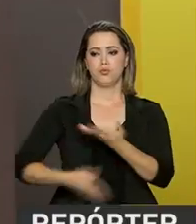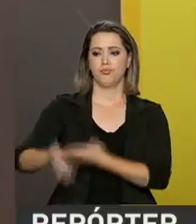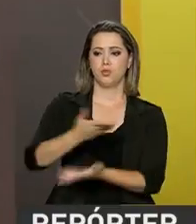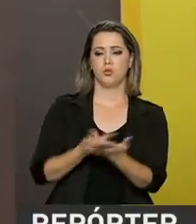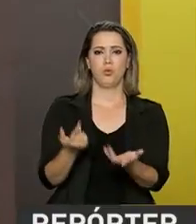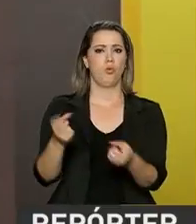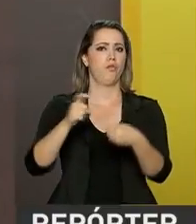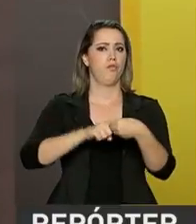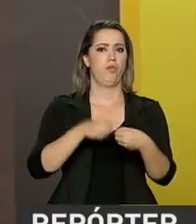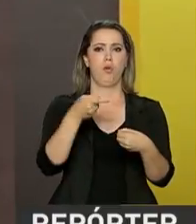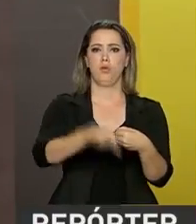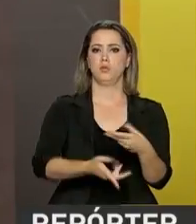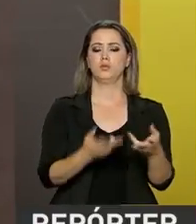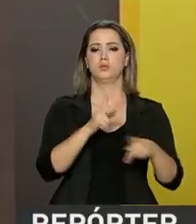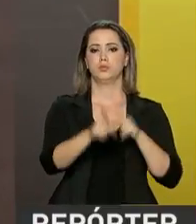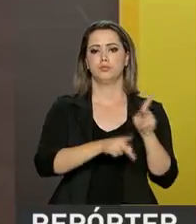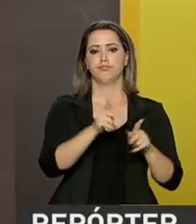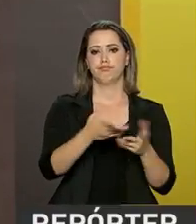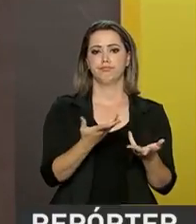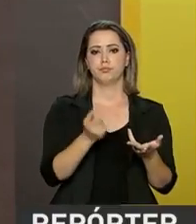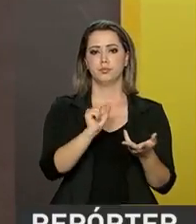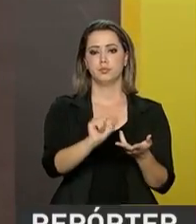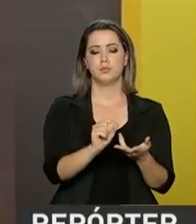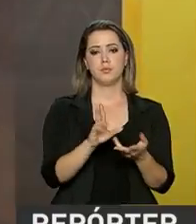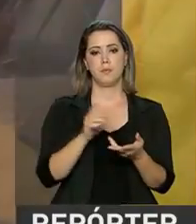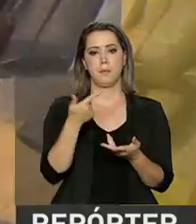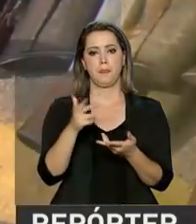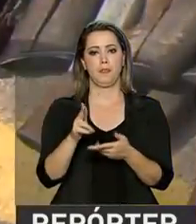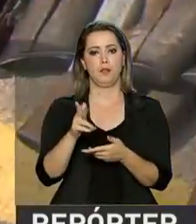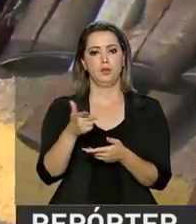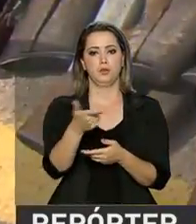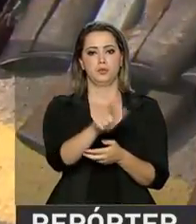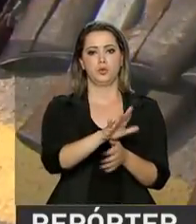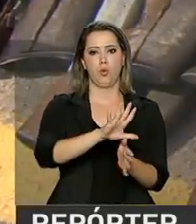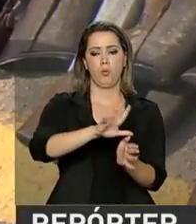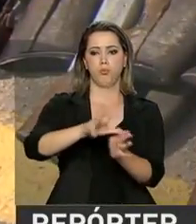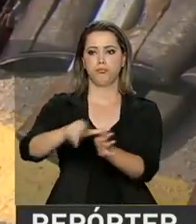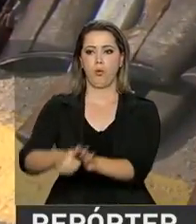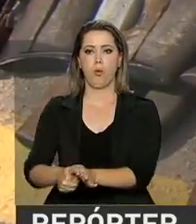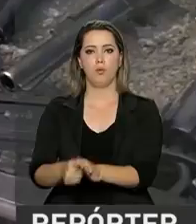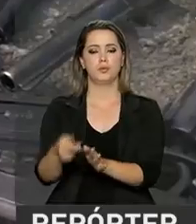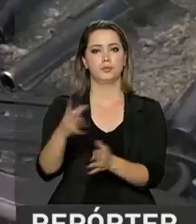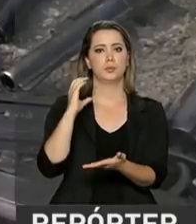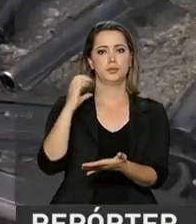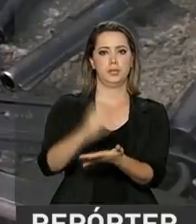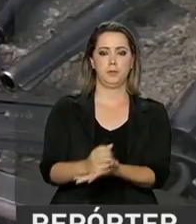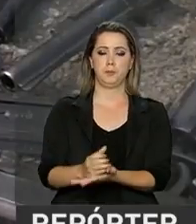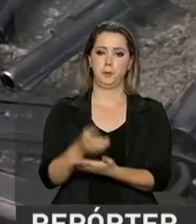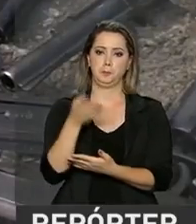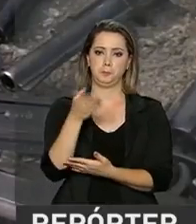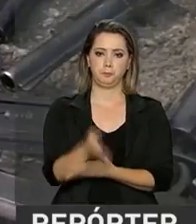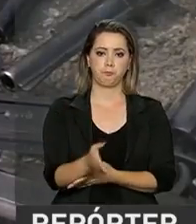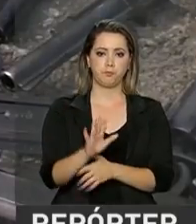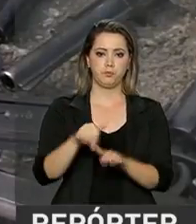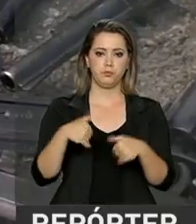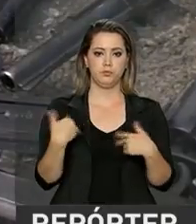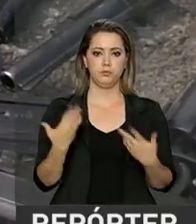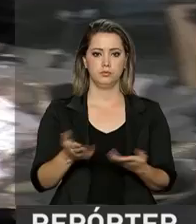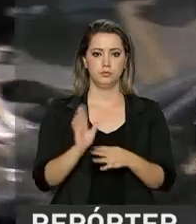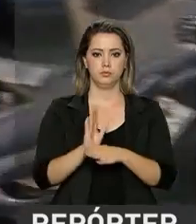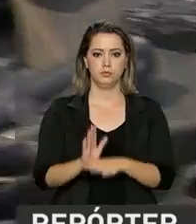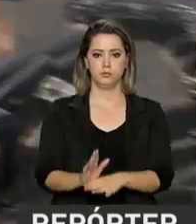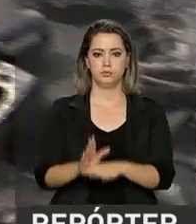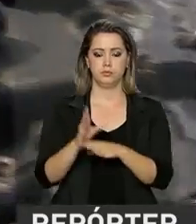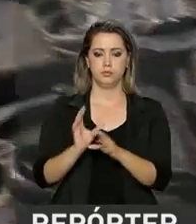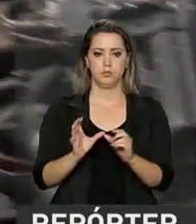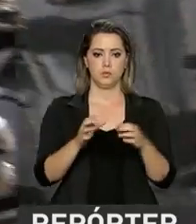voltem para Ah não voltem ou não sejam desviadas para o crime né então com isso a gente colabora com